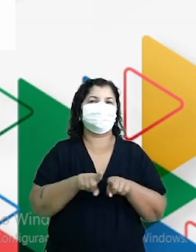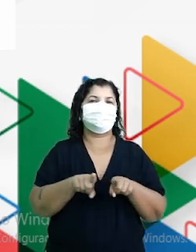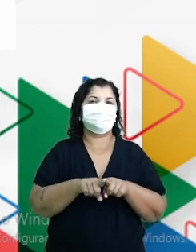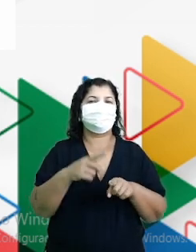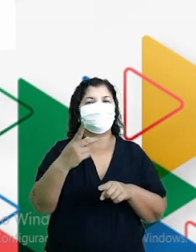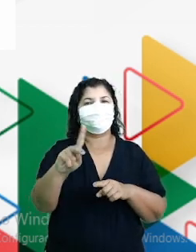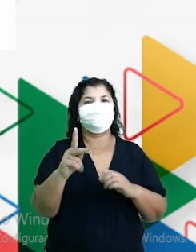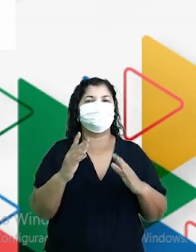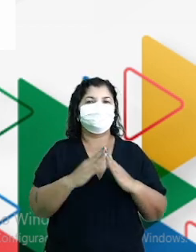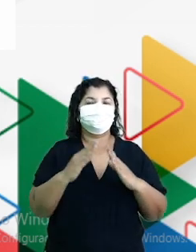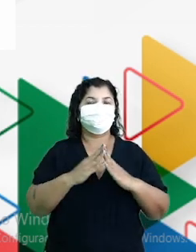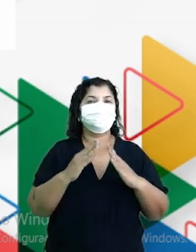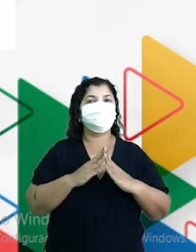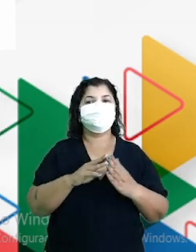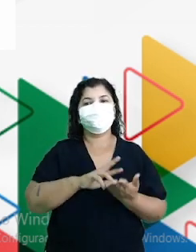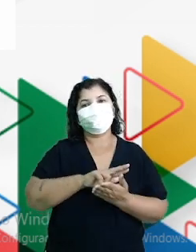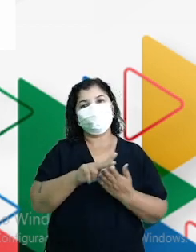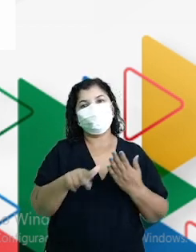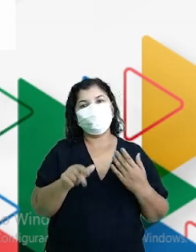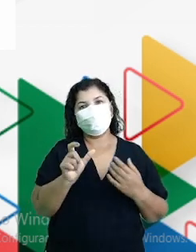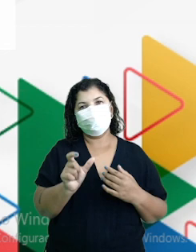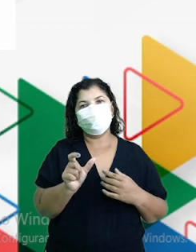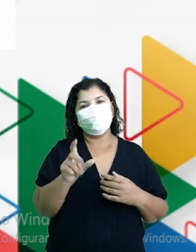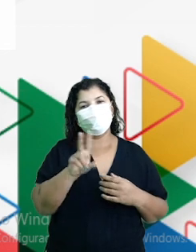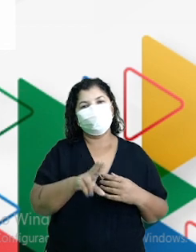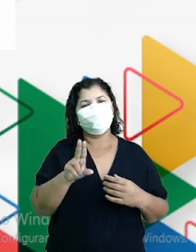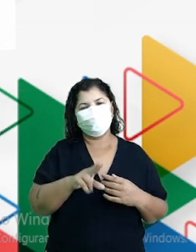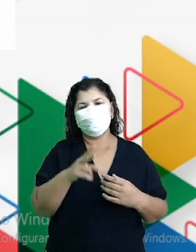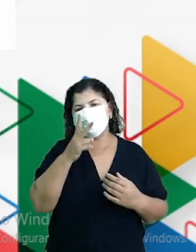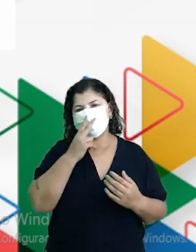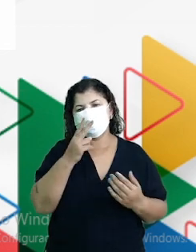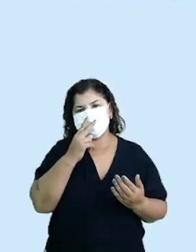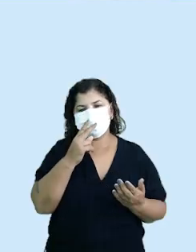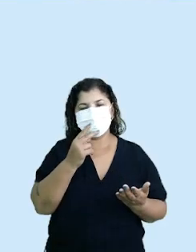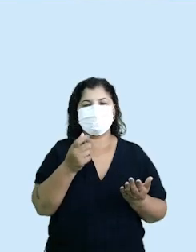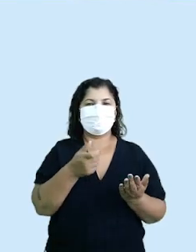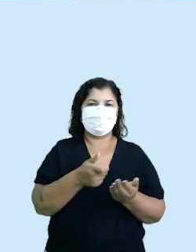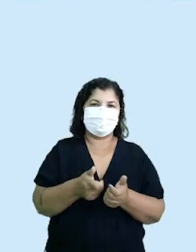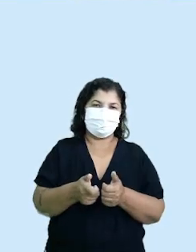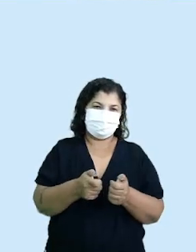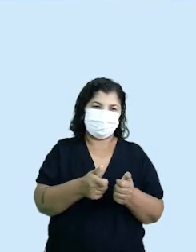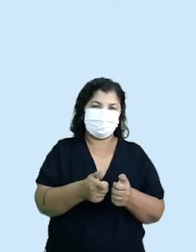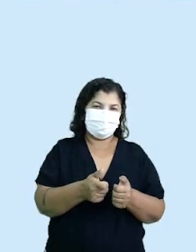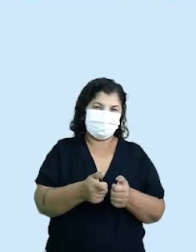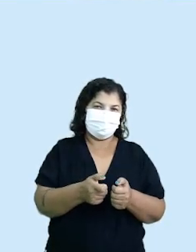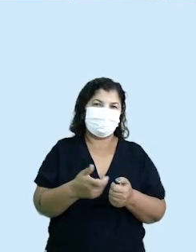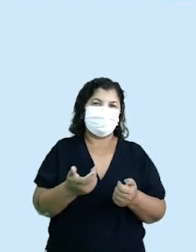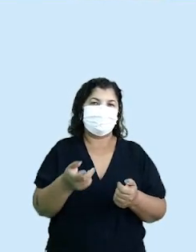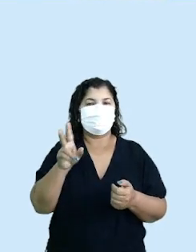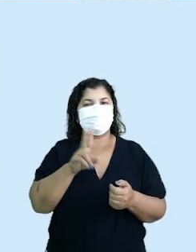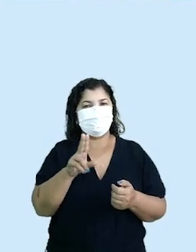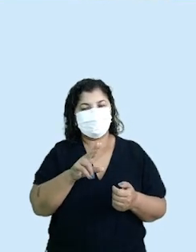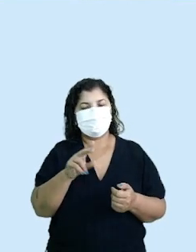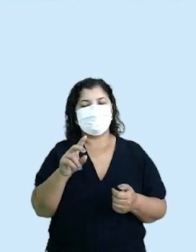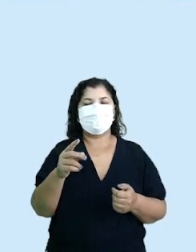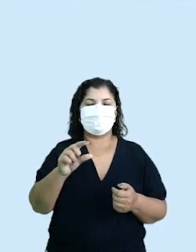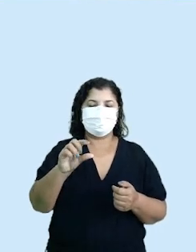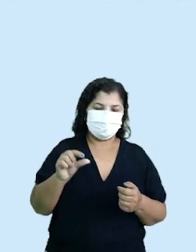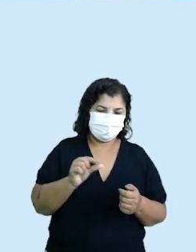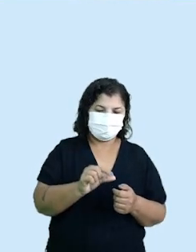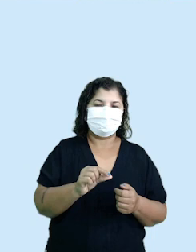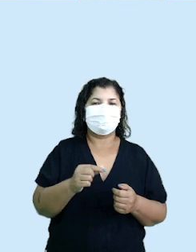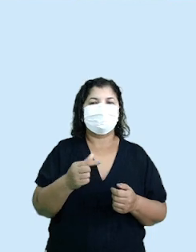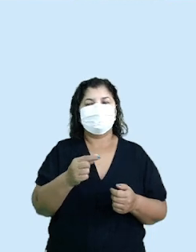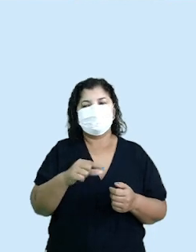casa várias pilhas para usar no mesmo controle remoto. Você usa um pouquinho uma, depois tira, coloca outra pilha, depois